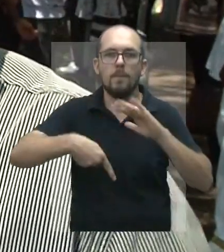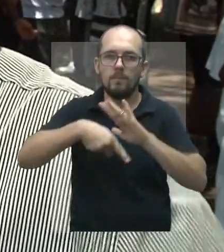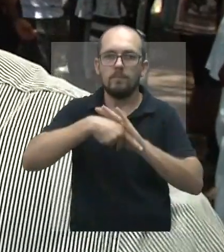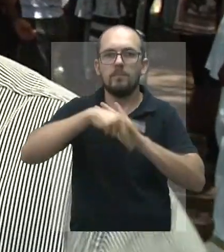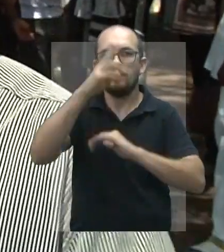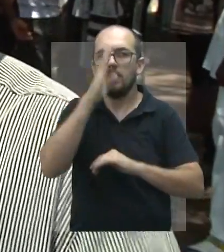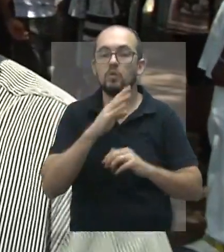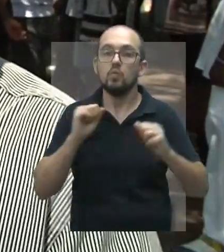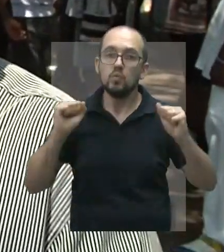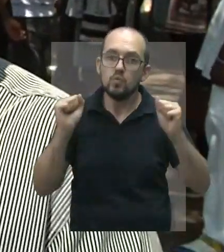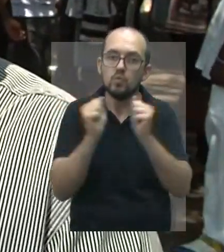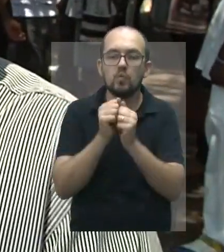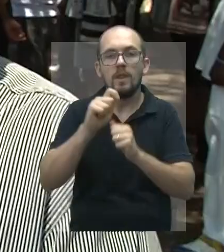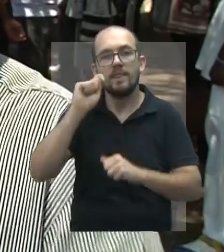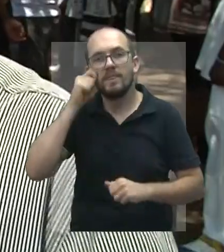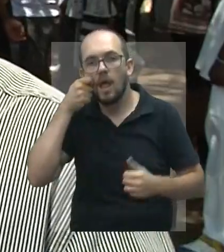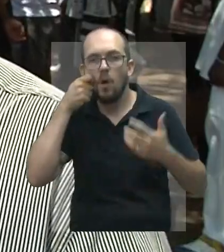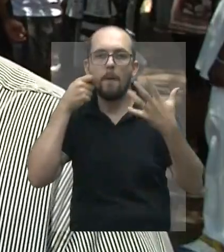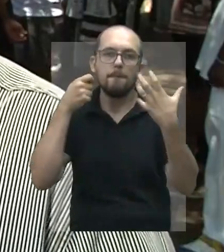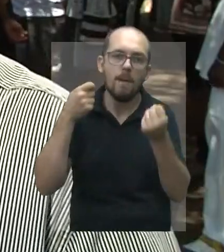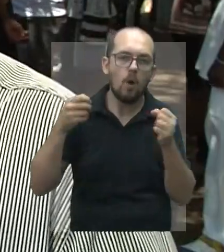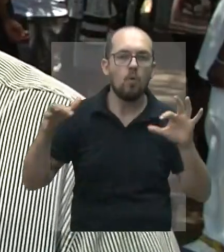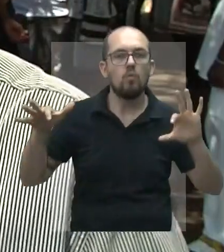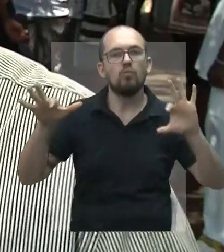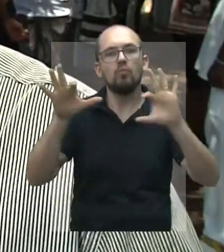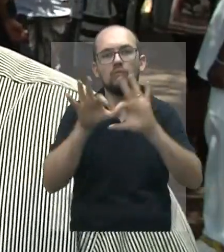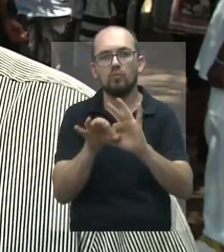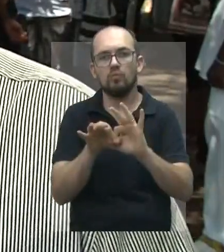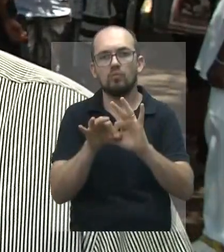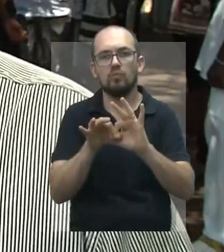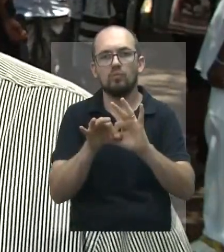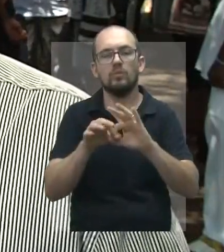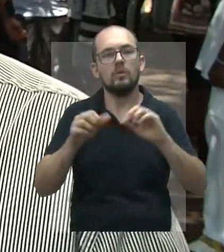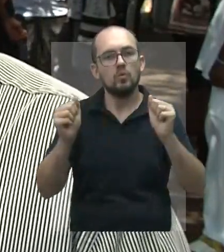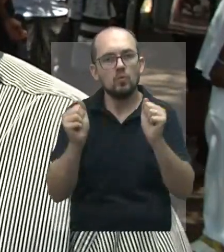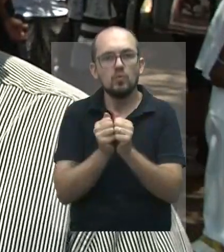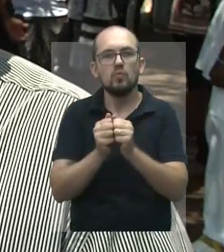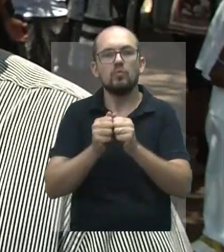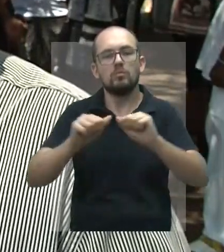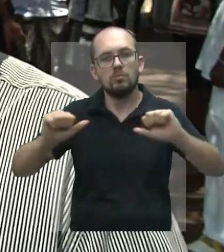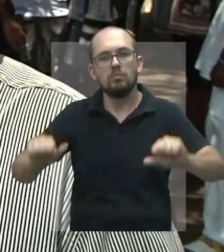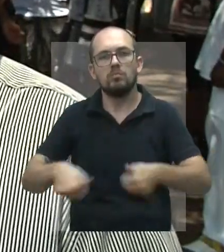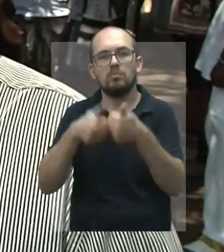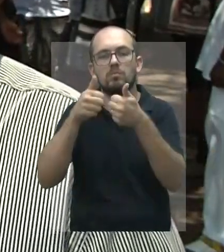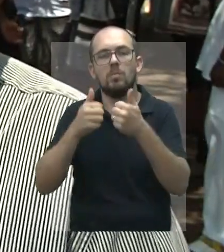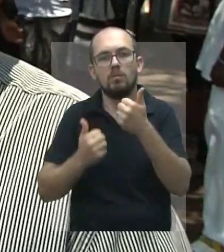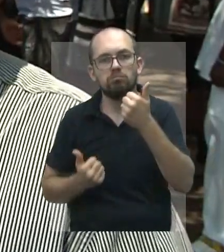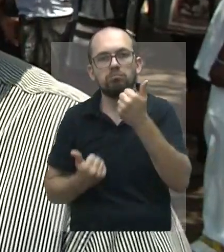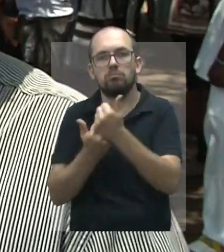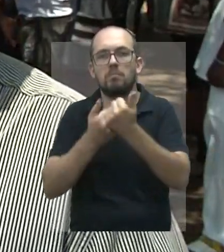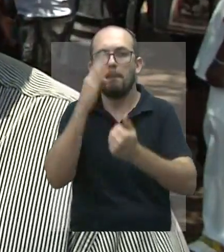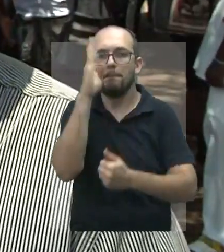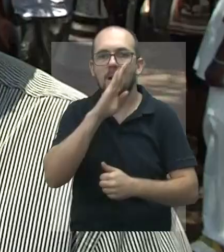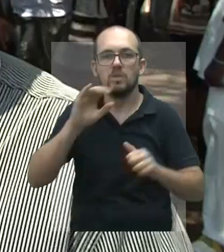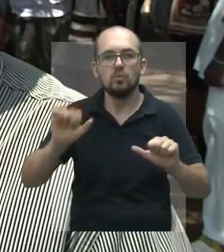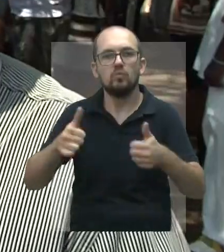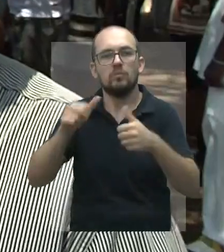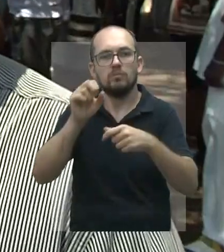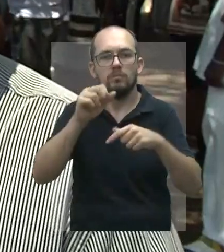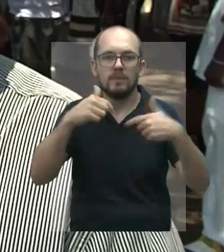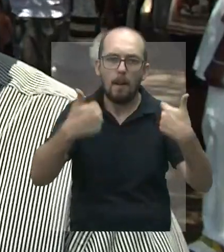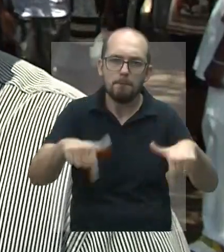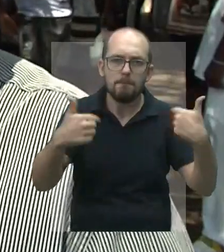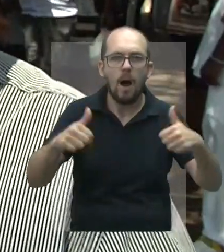juntos, negros e brancos, unidos, possamos assim, podemos ter o nosso Brasil favorecido no trabalho,